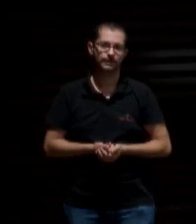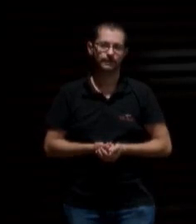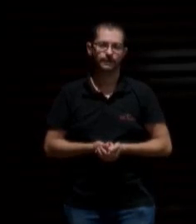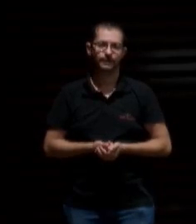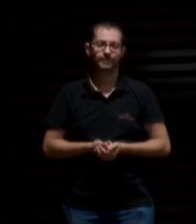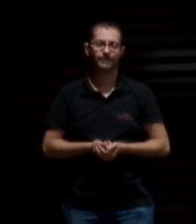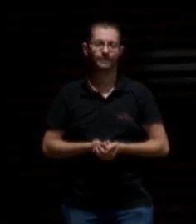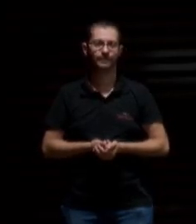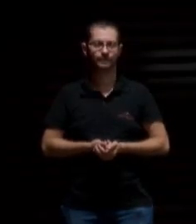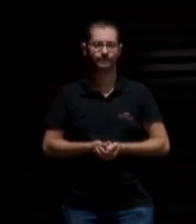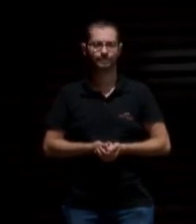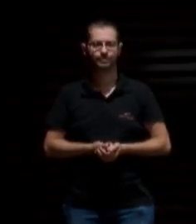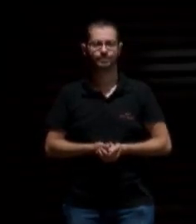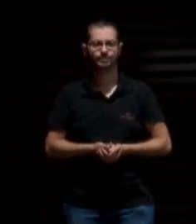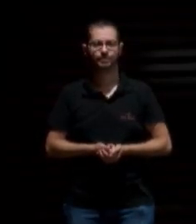Igreja,